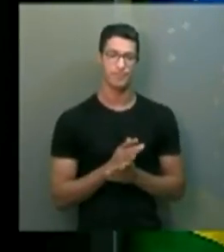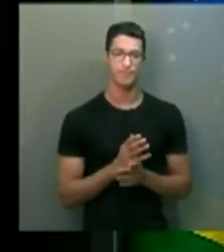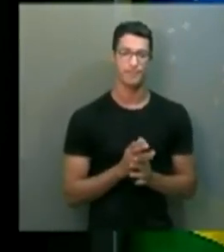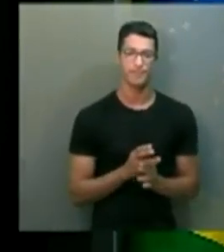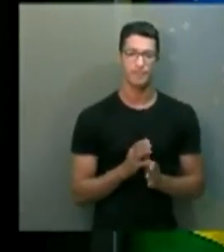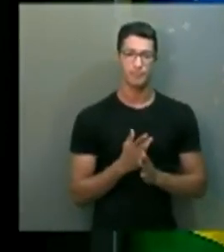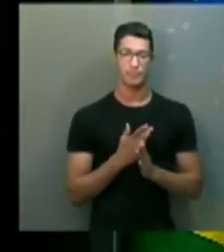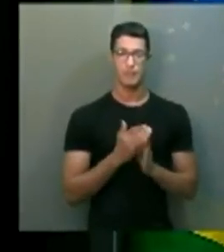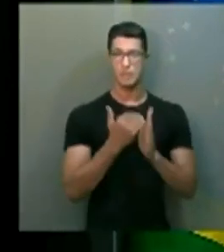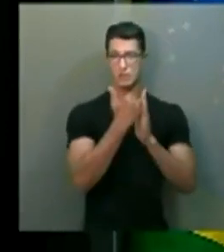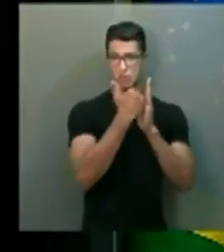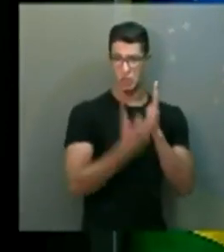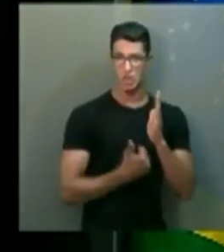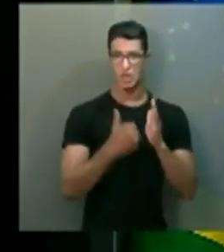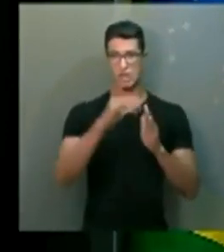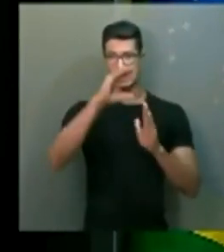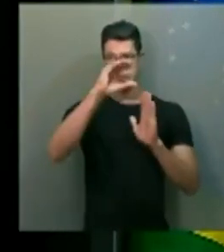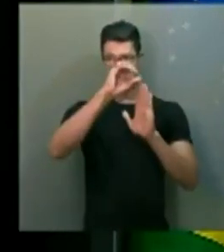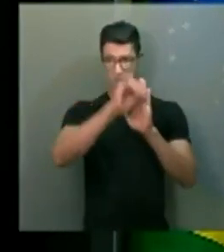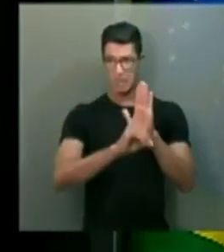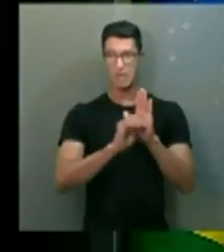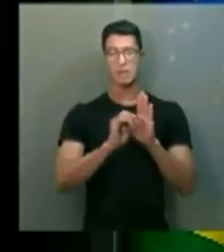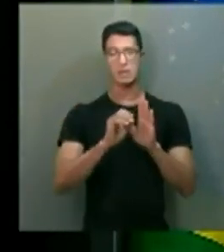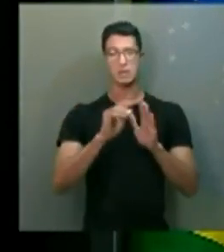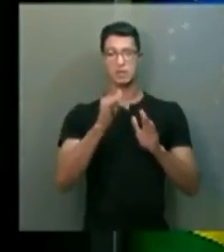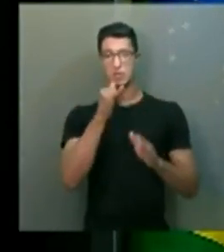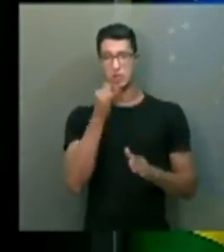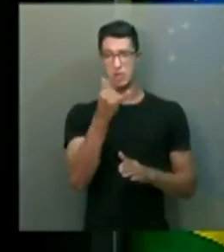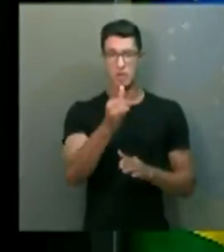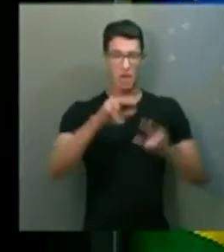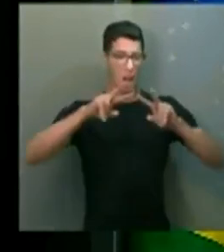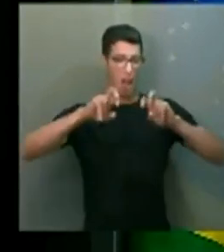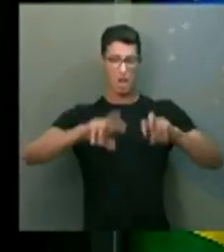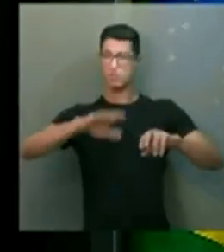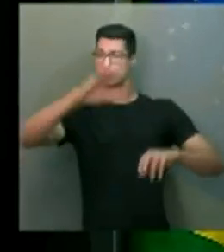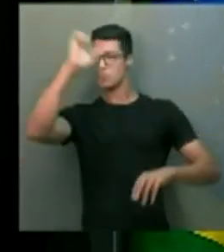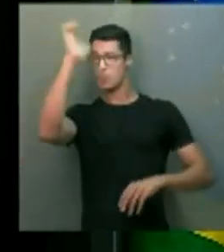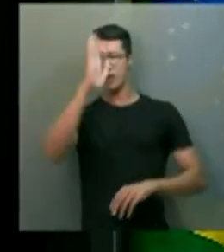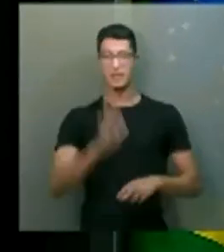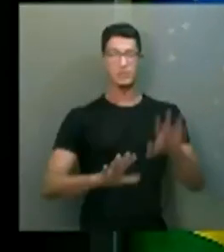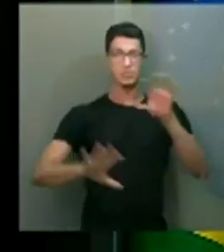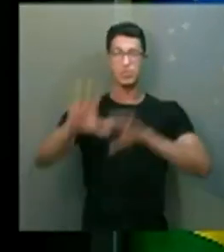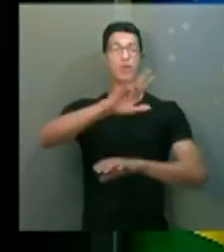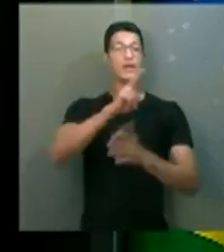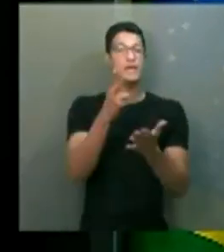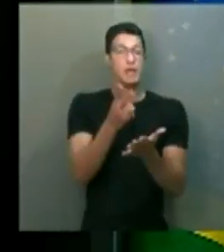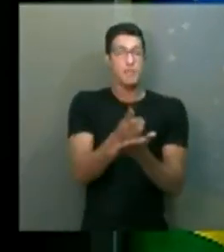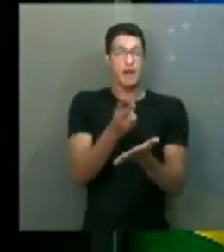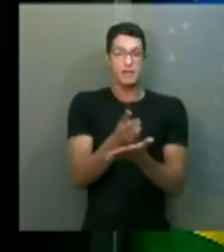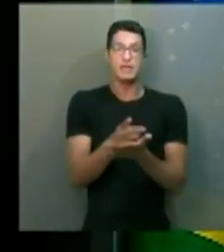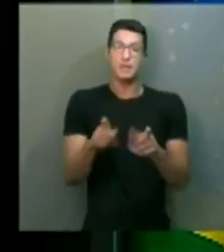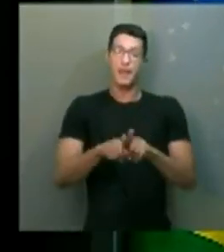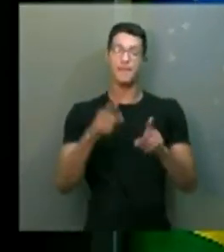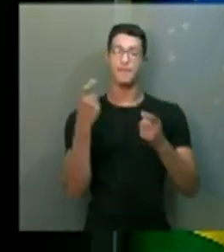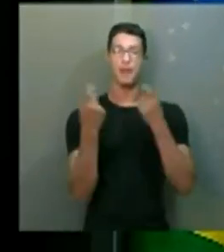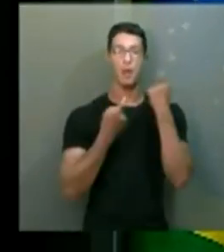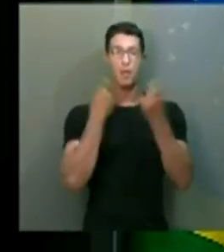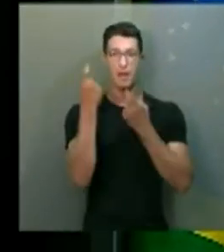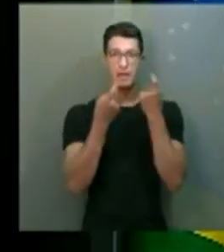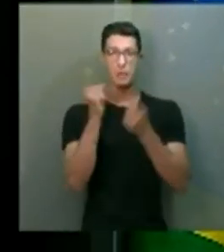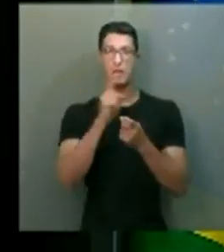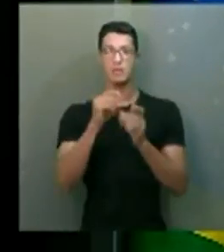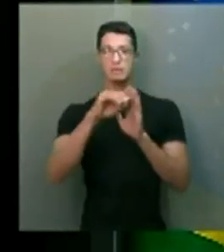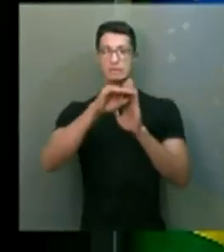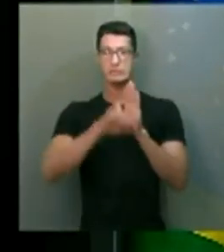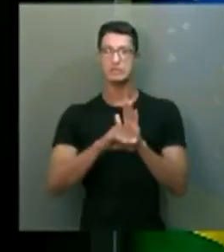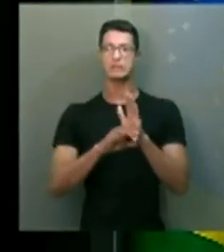desoneram em boa medida as tarifas de consumidores de energia elétrica de todo o Brasil e mantém a preocupação com a não